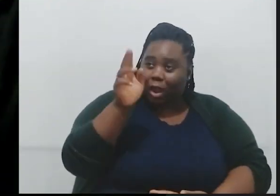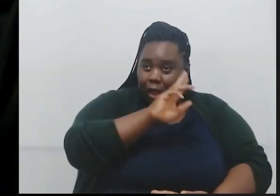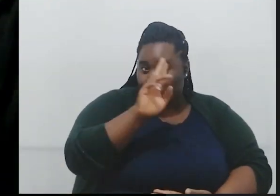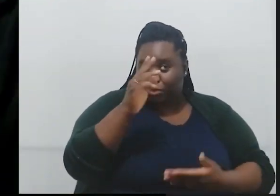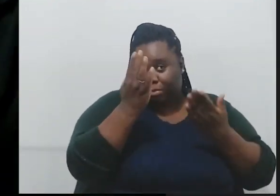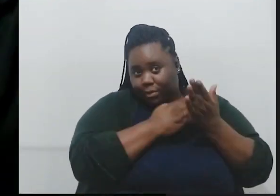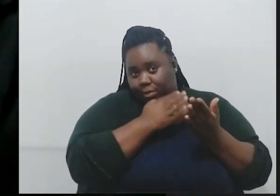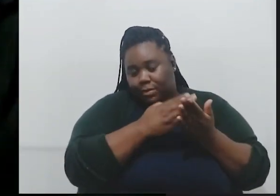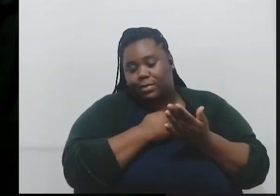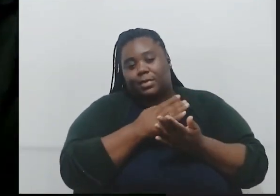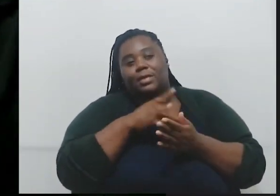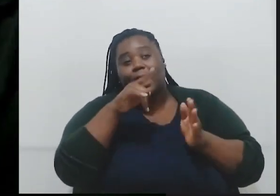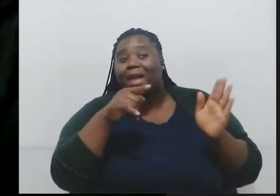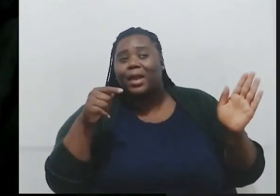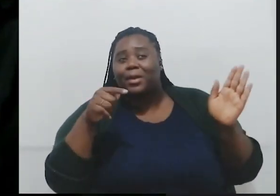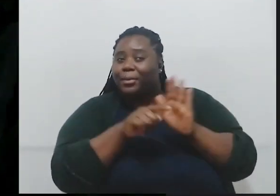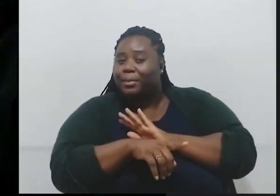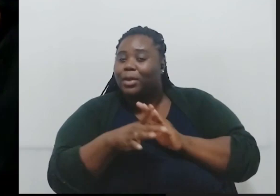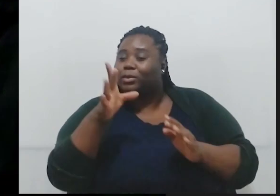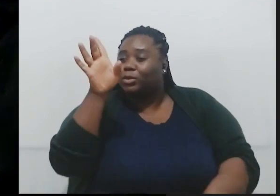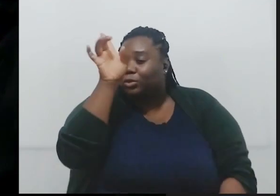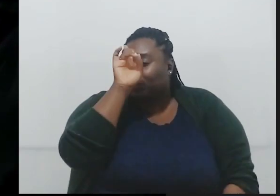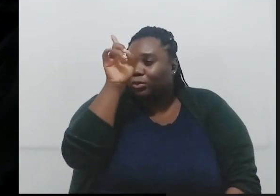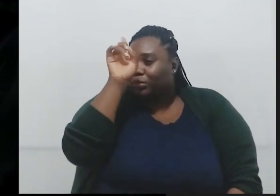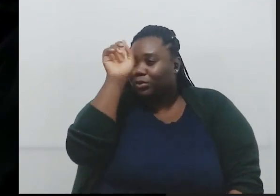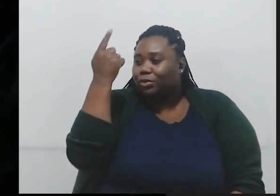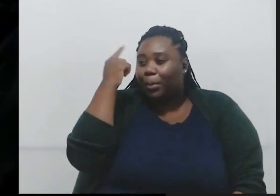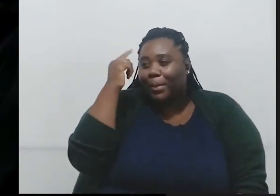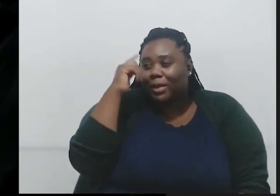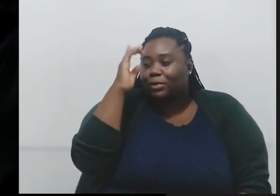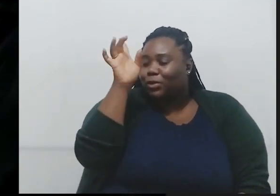essa pergunta, ela fica na minha cabeça o tempo todo, assim,